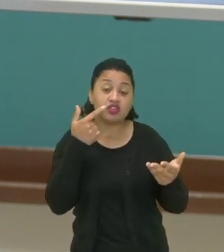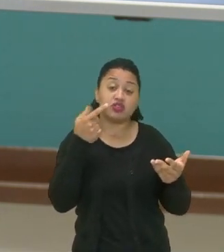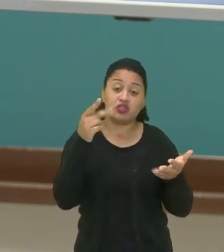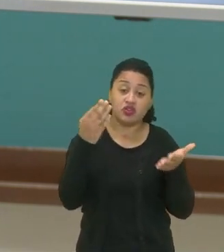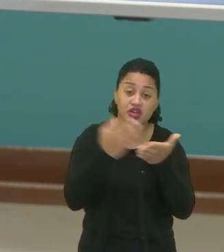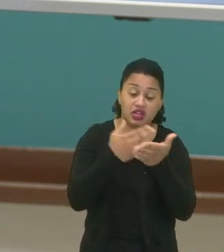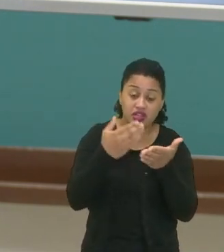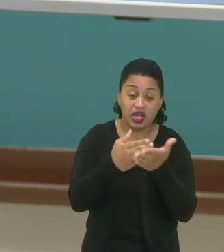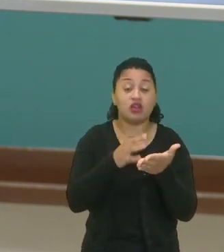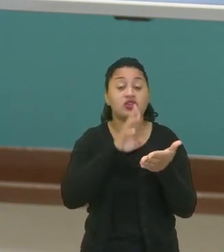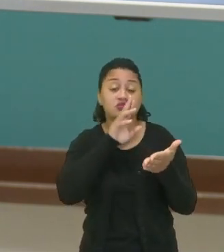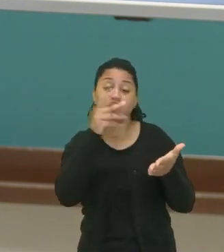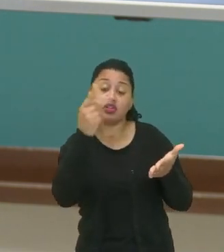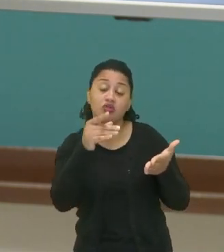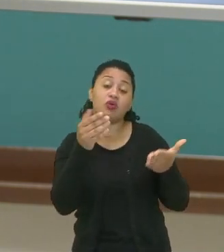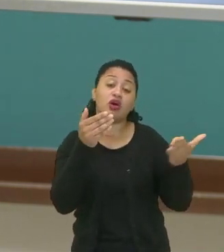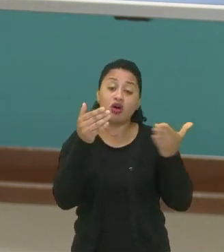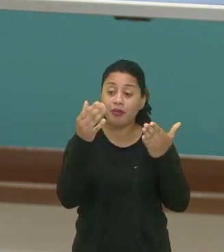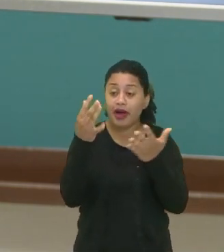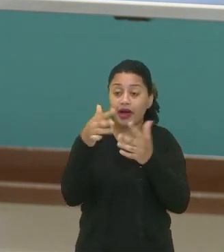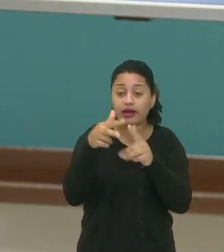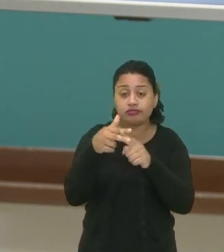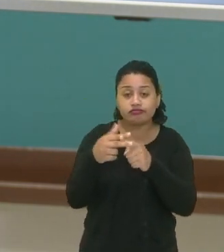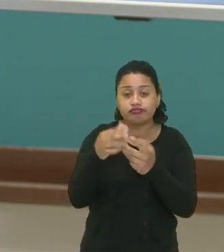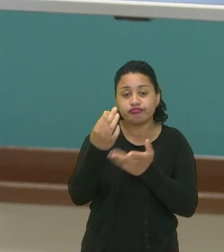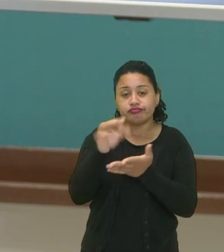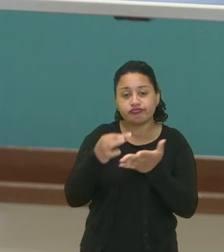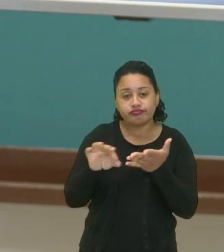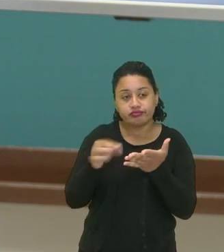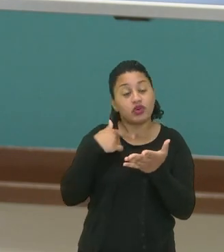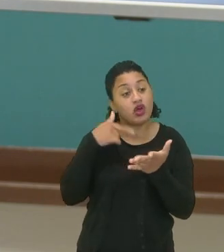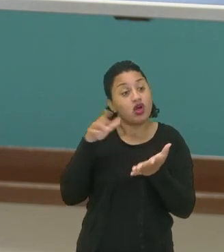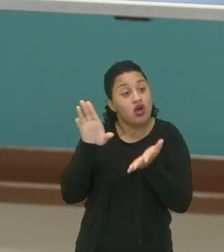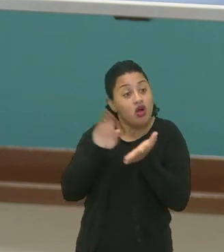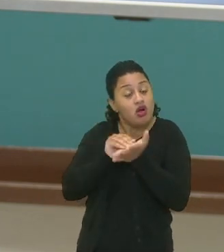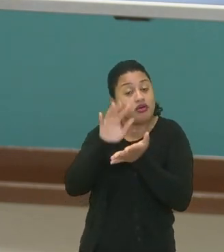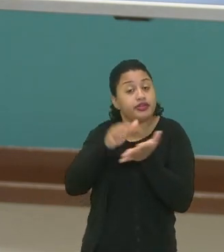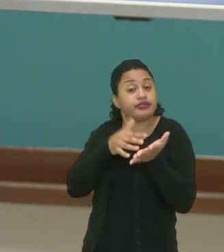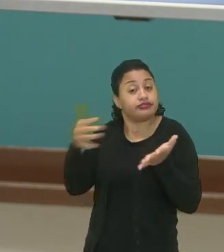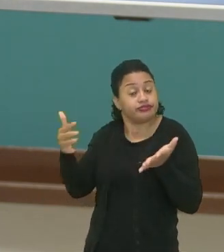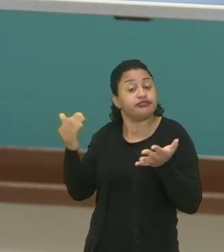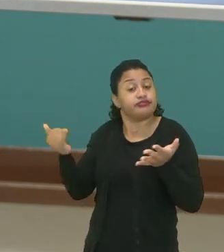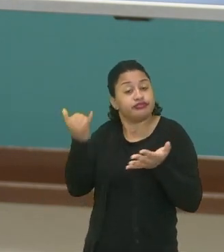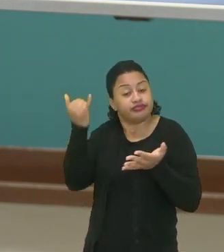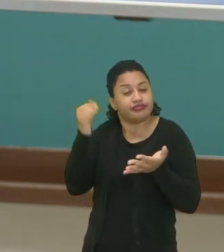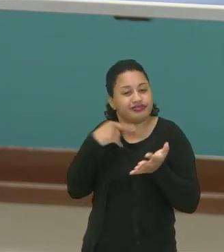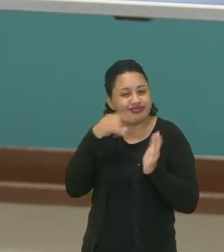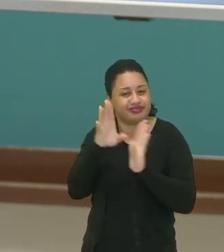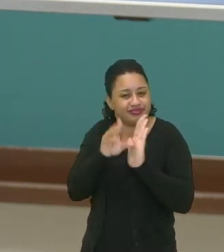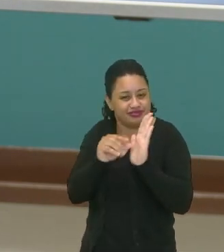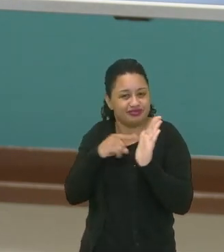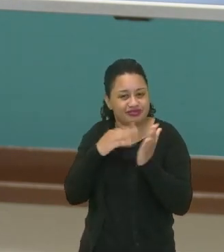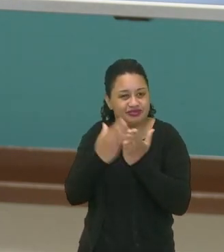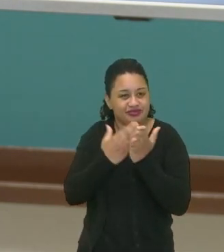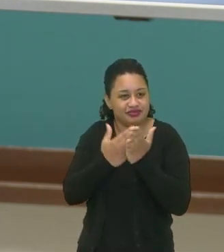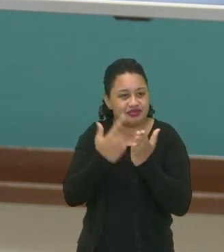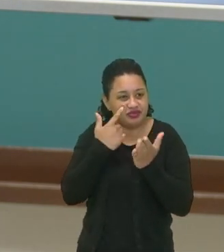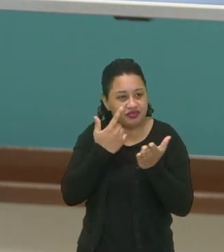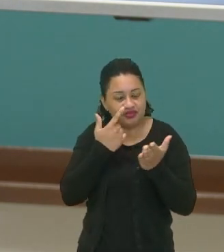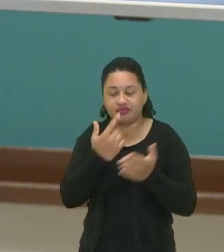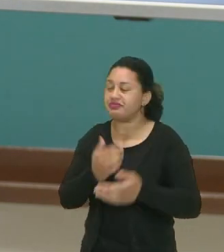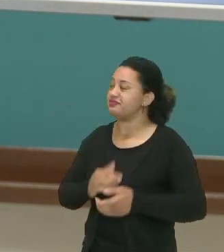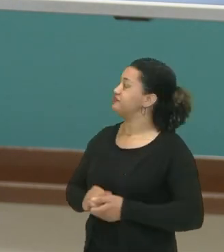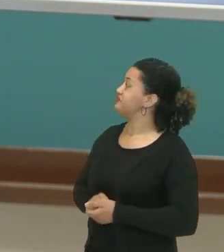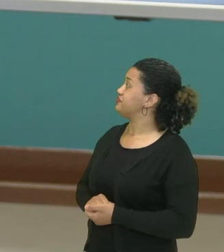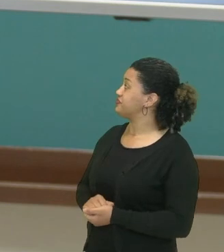quente e chuvoso o ano todo. Então, aquele mais chuvoso e quente que tem na África. O tropical, né, são verões chuvosos e